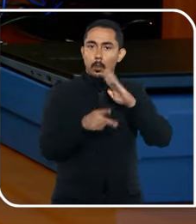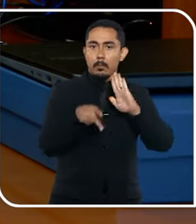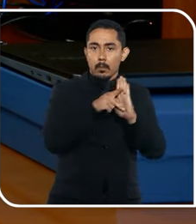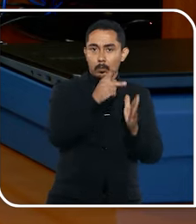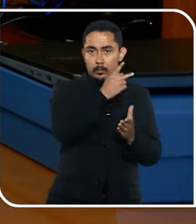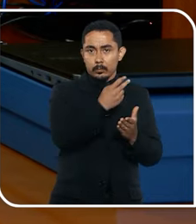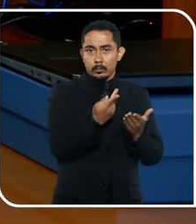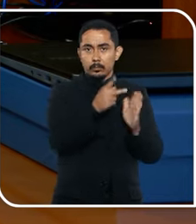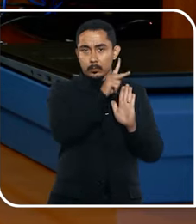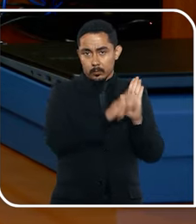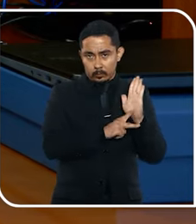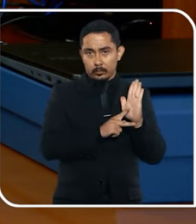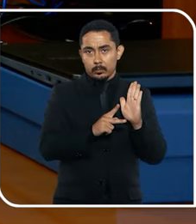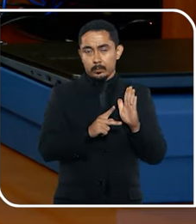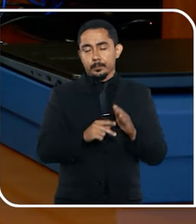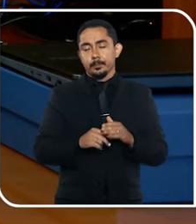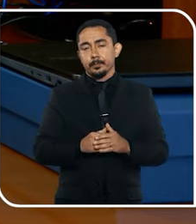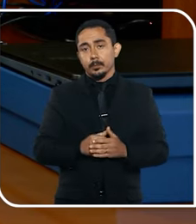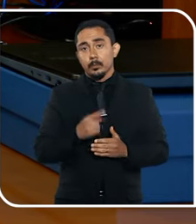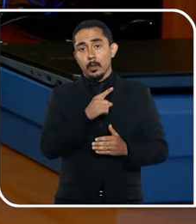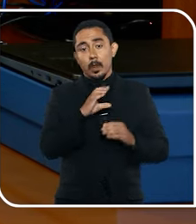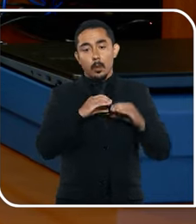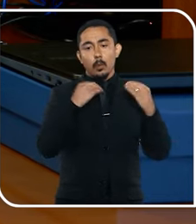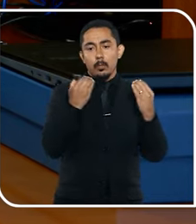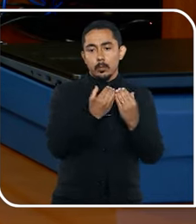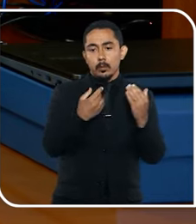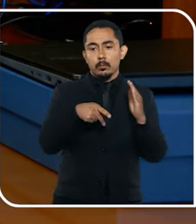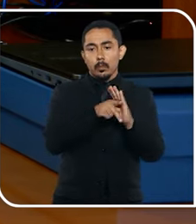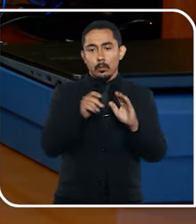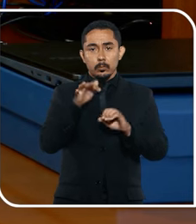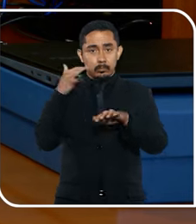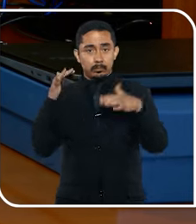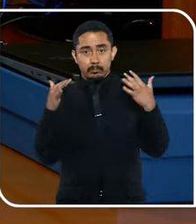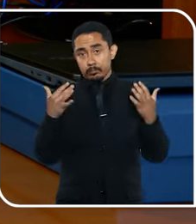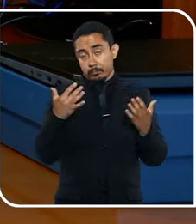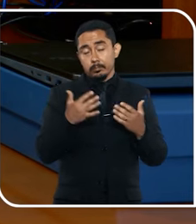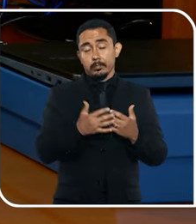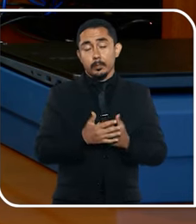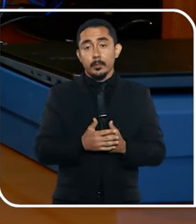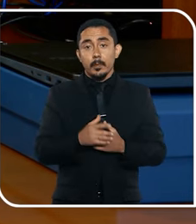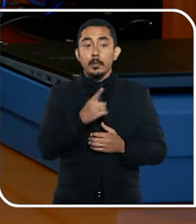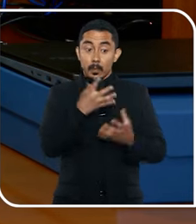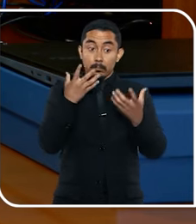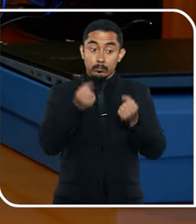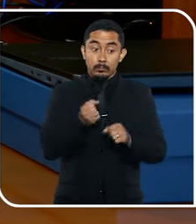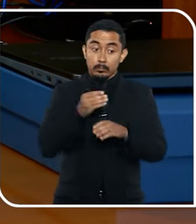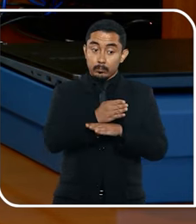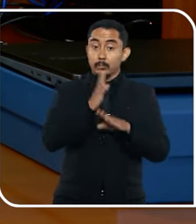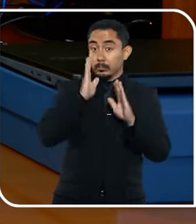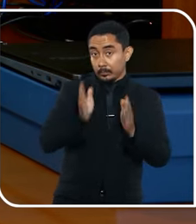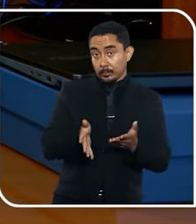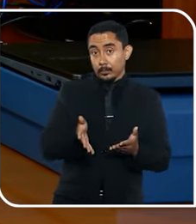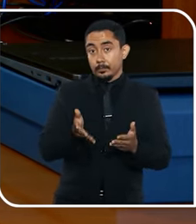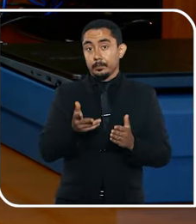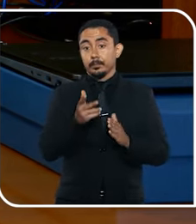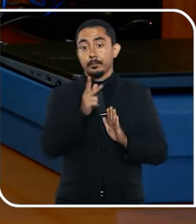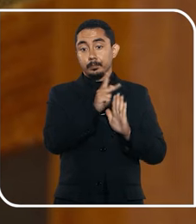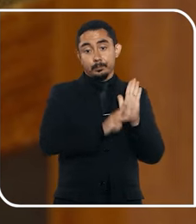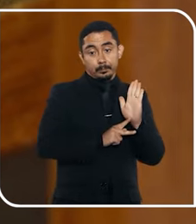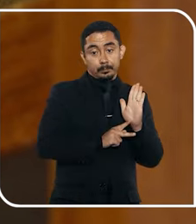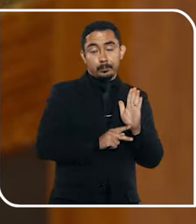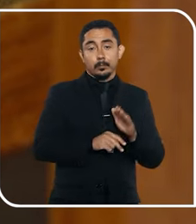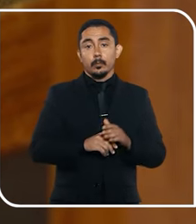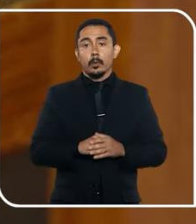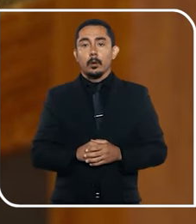relator dessa proposta na Comissão de Meio Ambiente e já foi aprovada, né, a